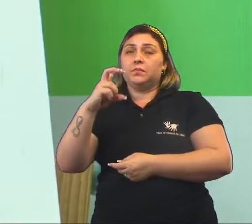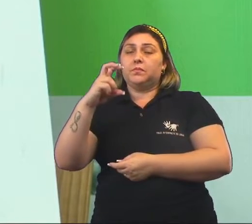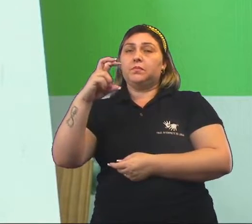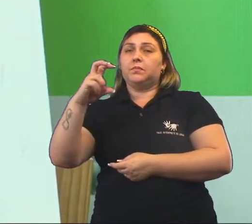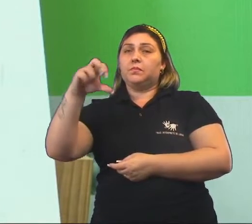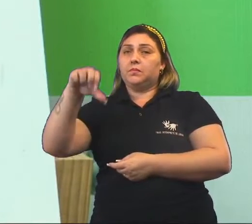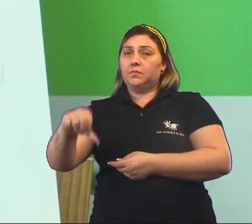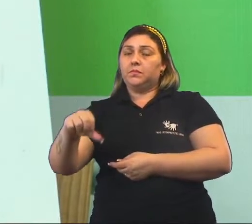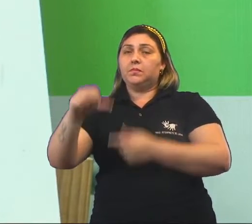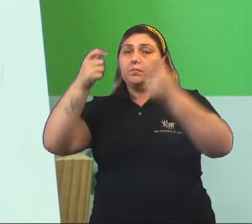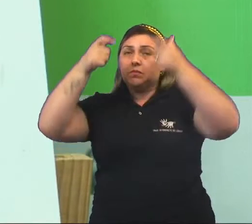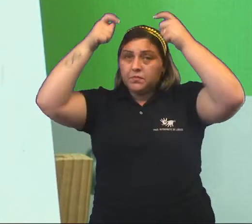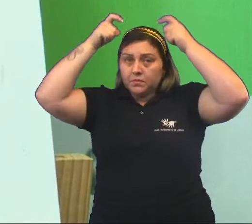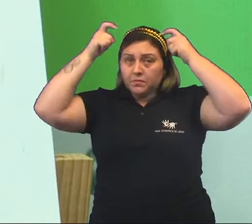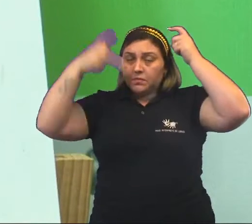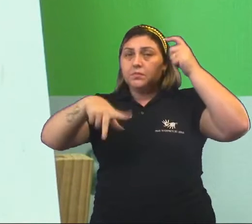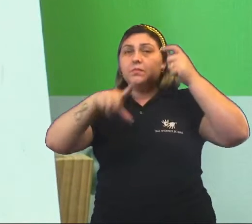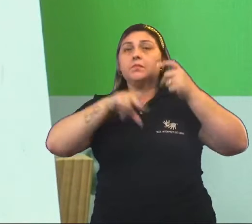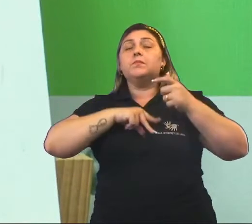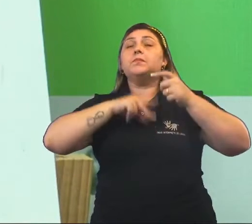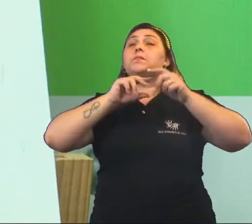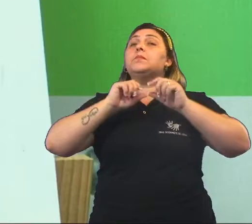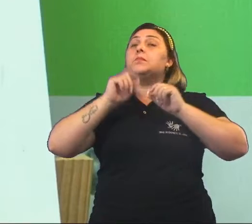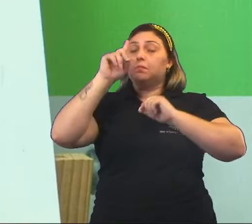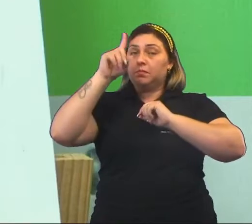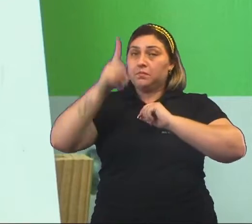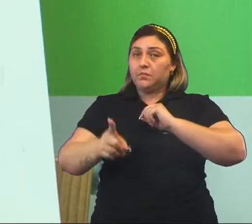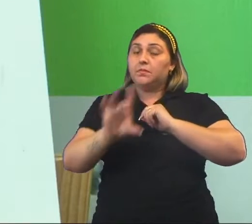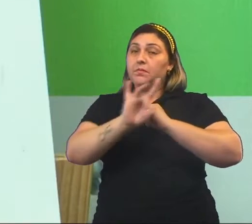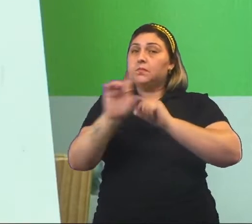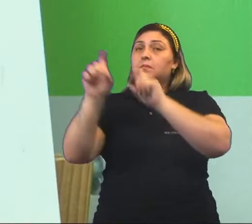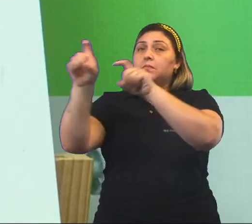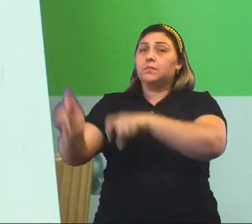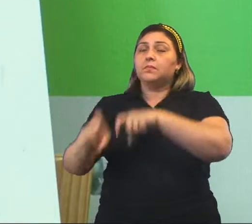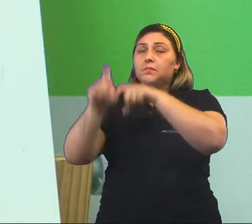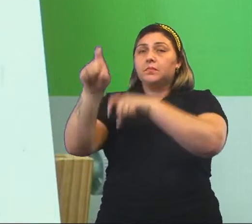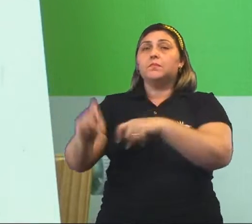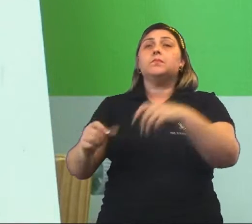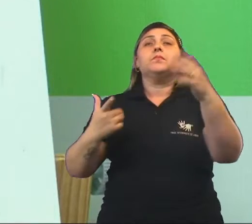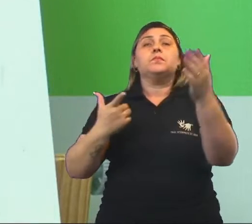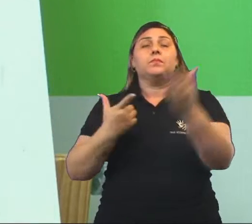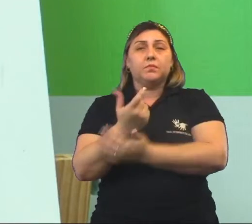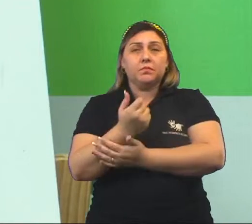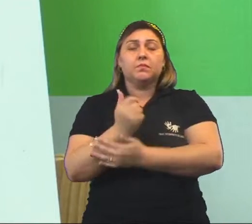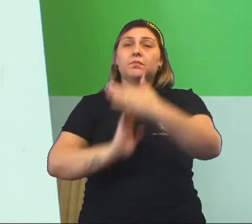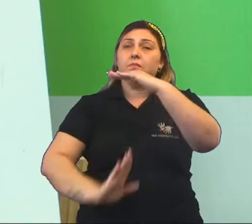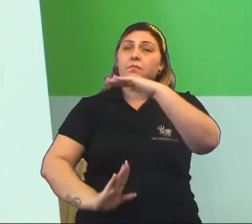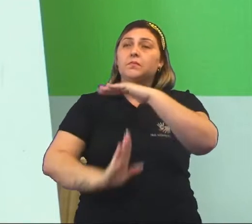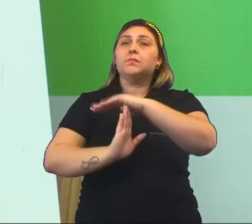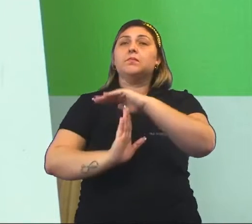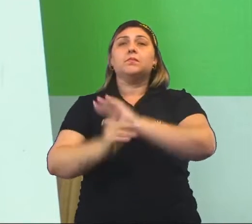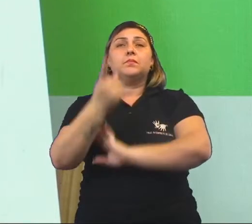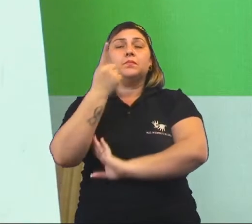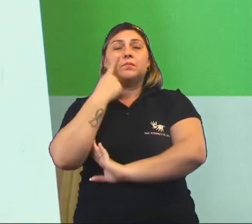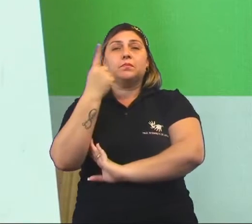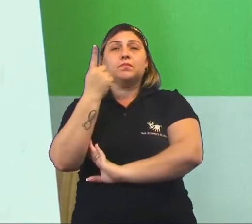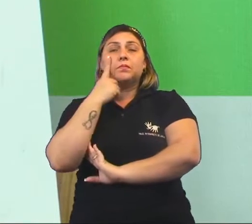1559 que a coroa portuguesa deu autorização para cada senhor de engenho comprasse no máximo, olha